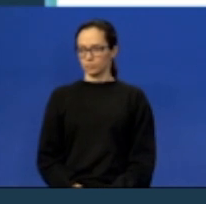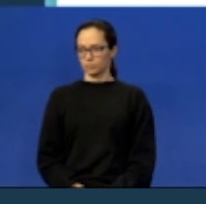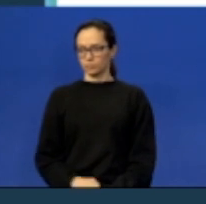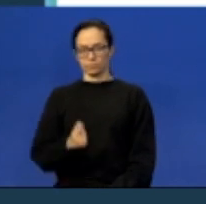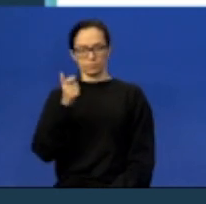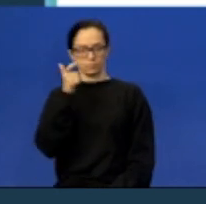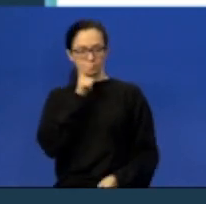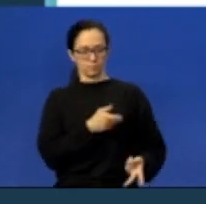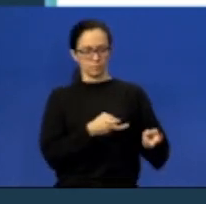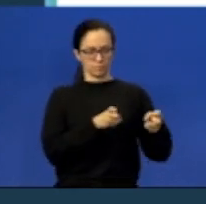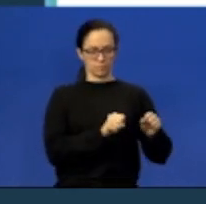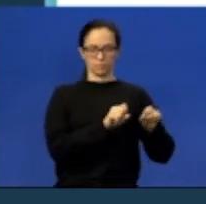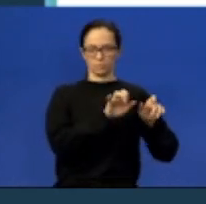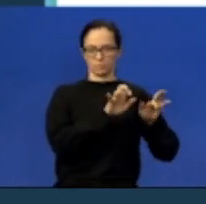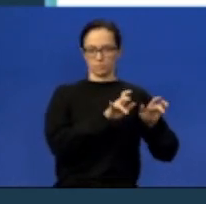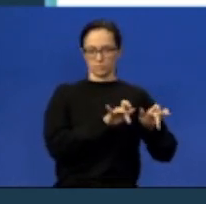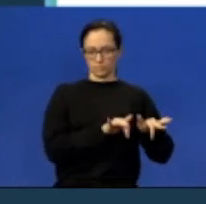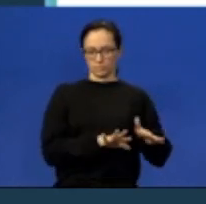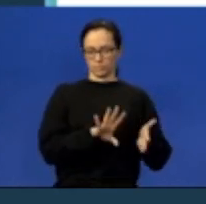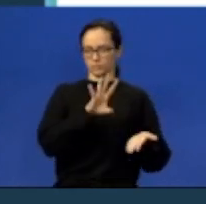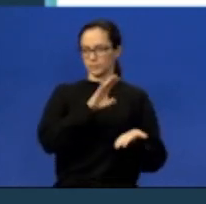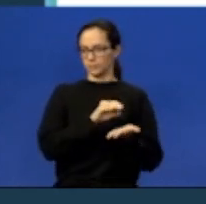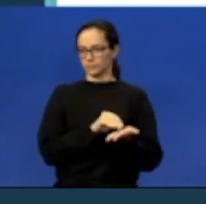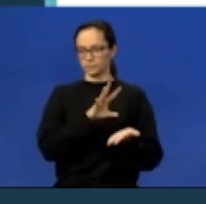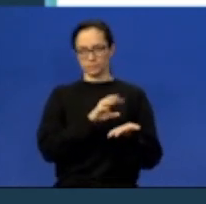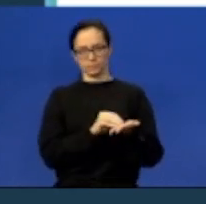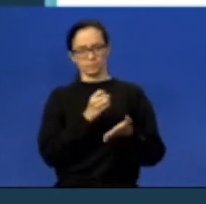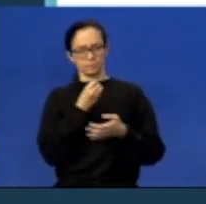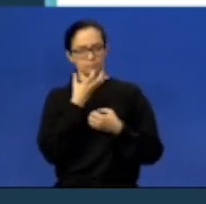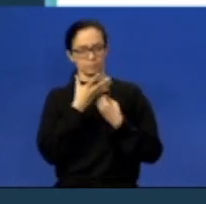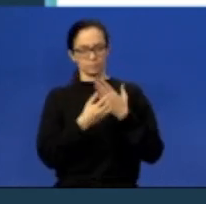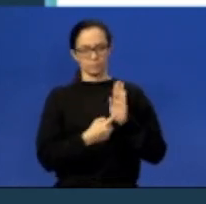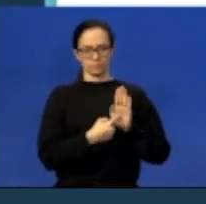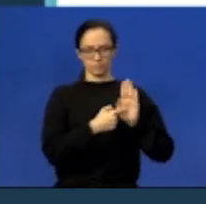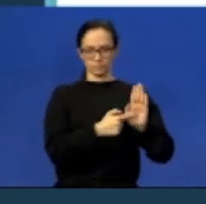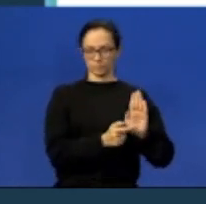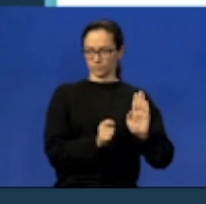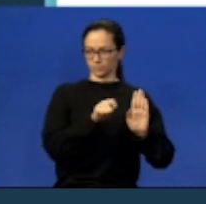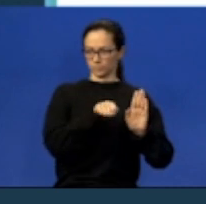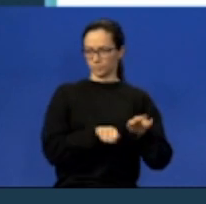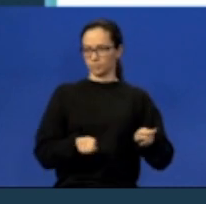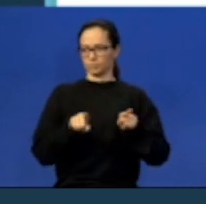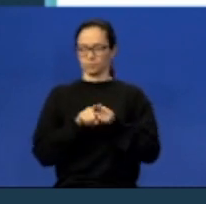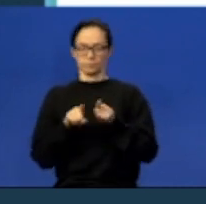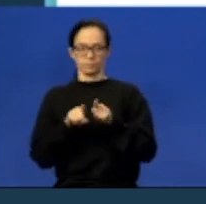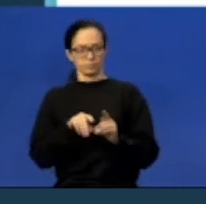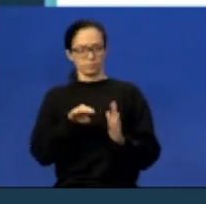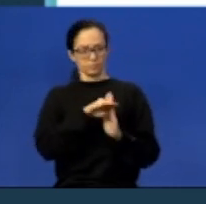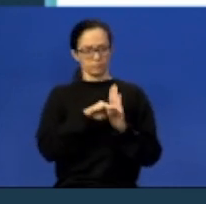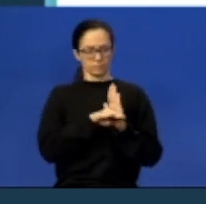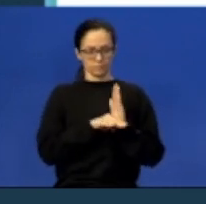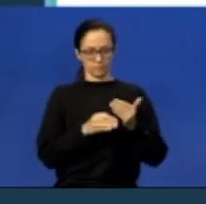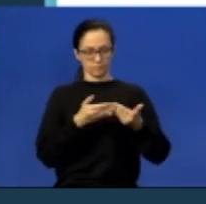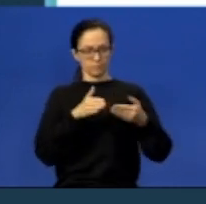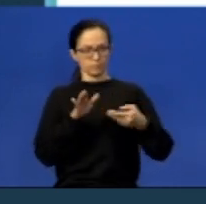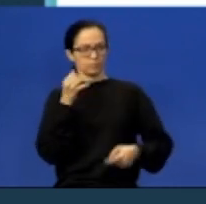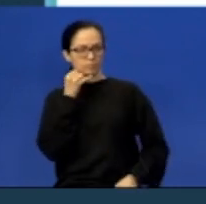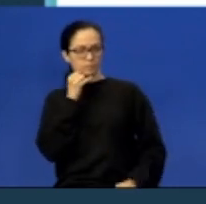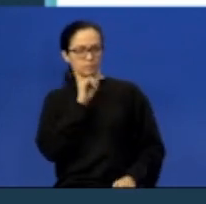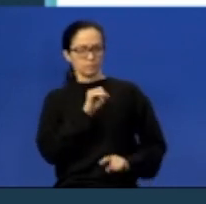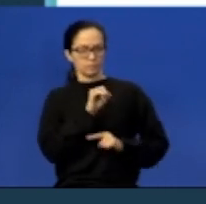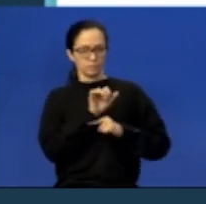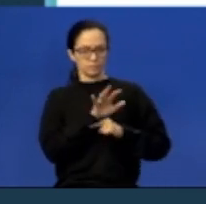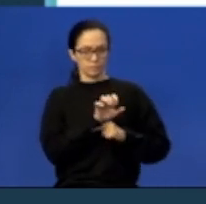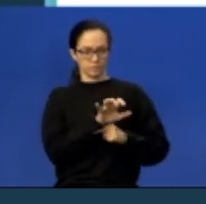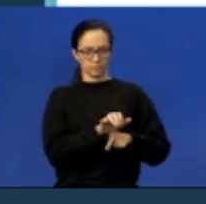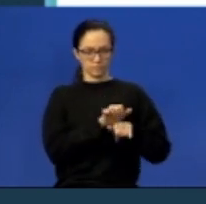o computador ele vai fornecer essas imagens em tempo real. Ele possui propriedades piezoelétricas que, quando submetidas a